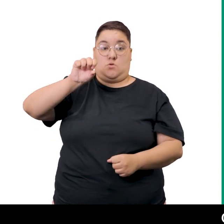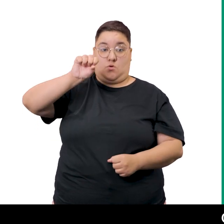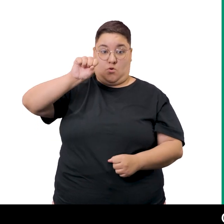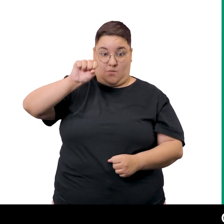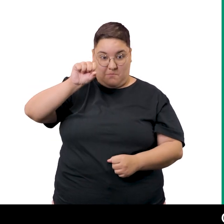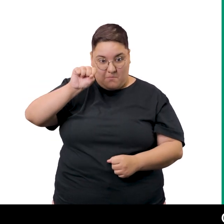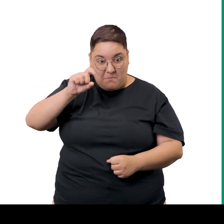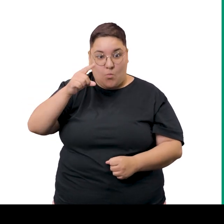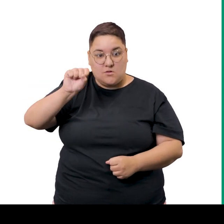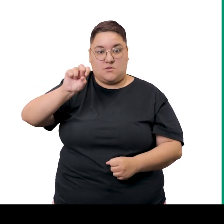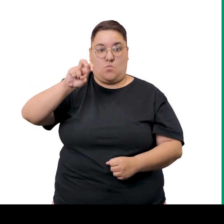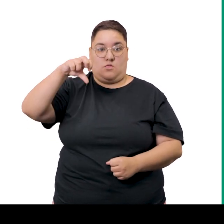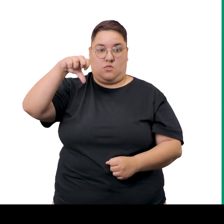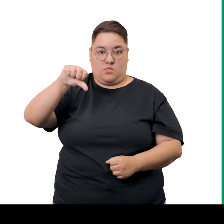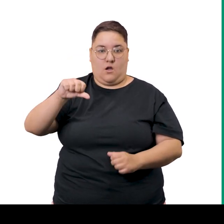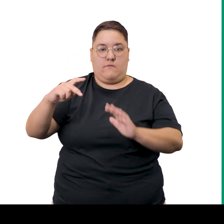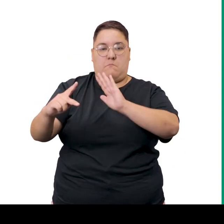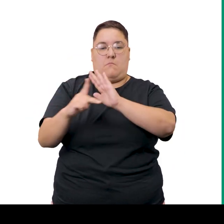ao acervo do MASP.